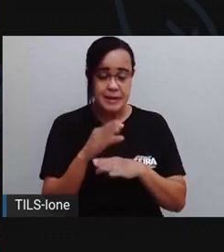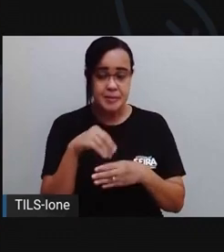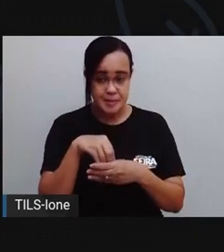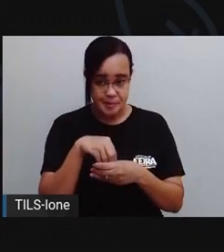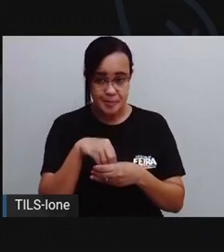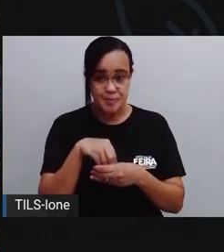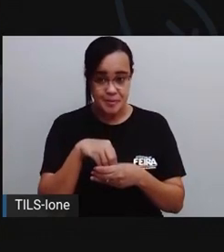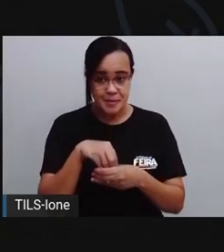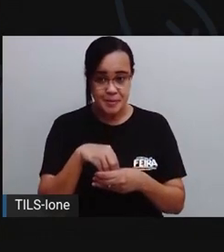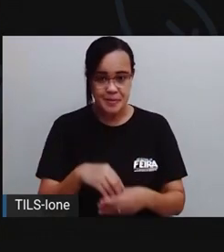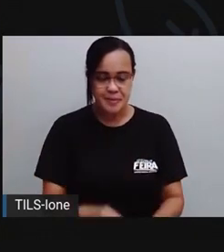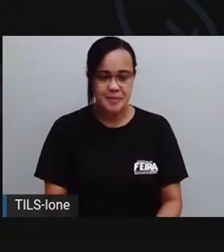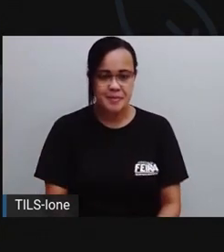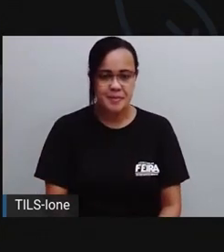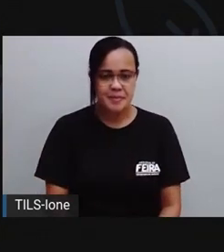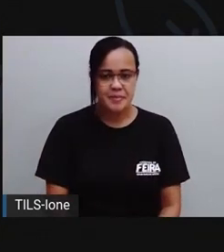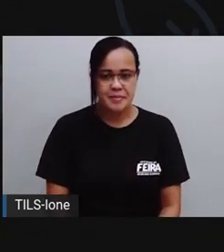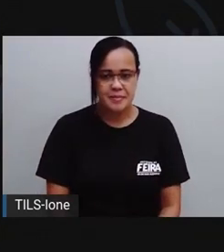Ó.